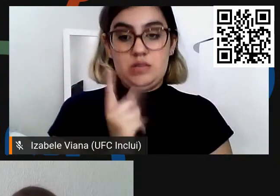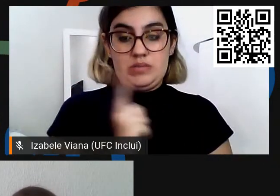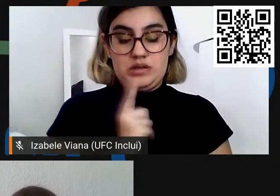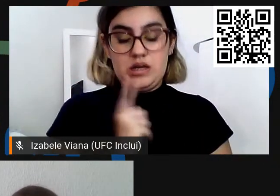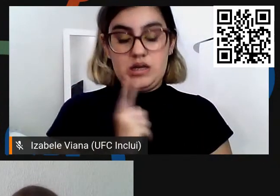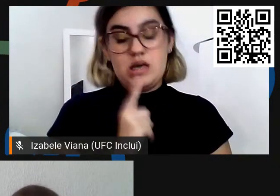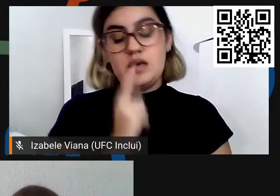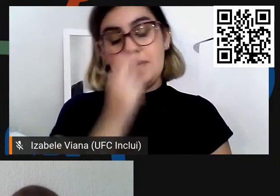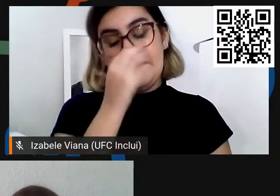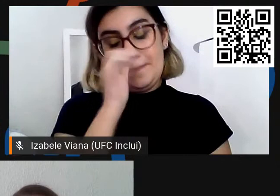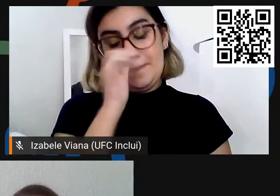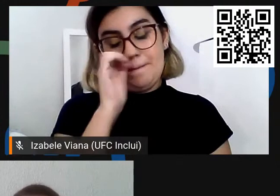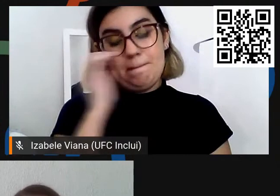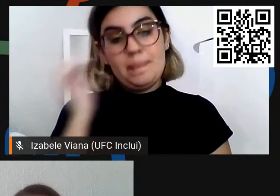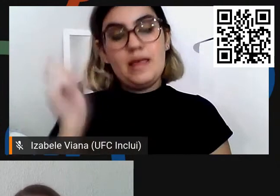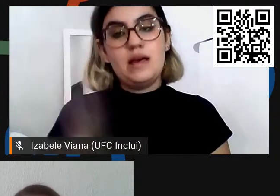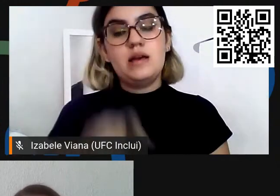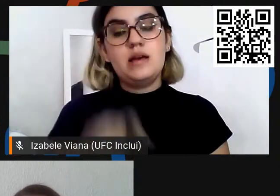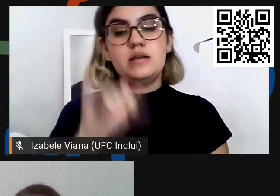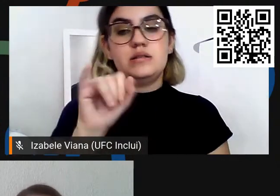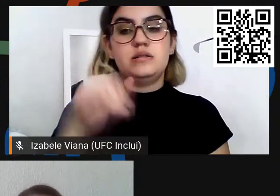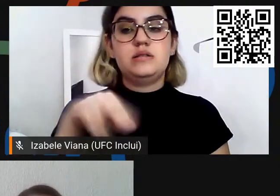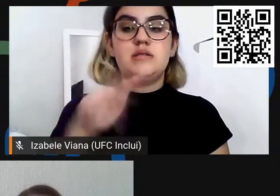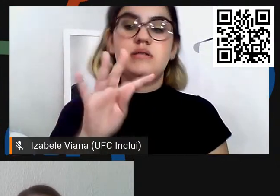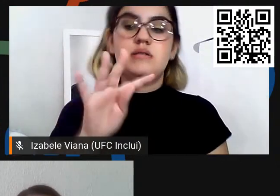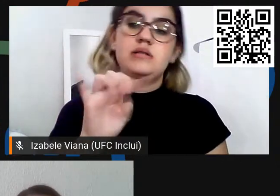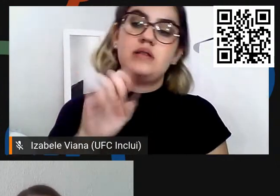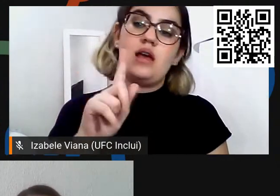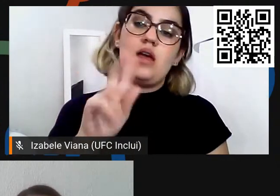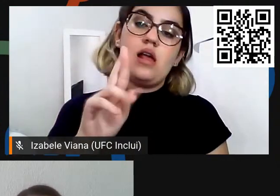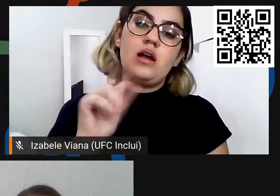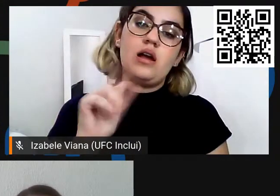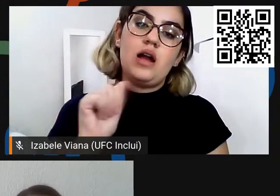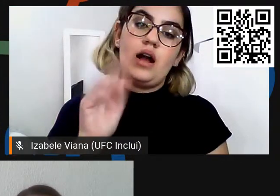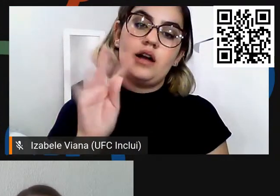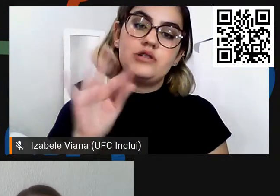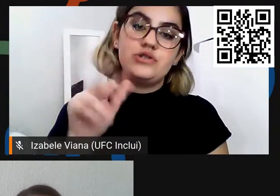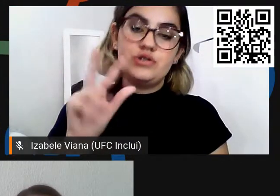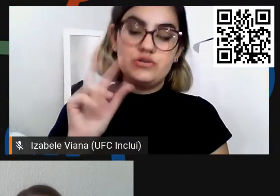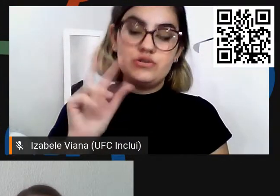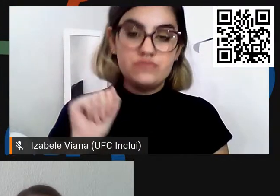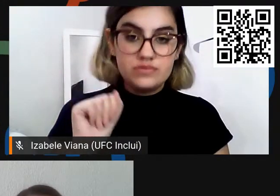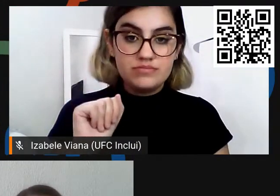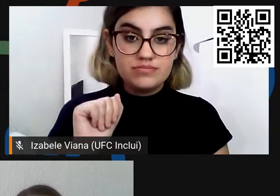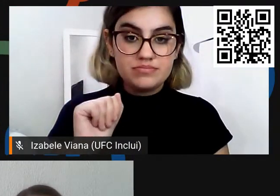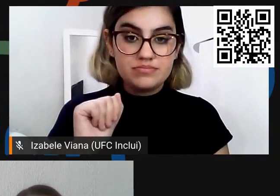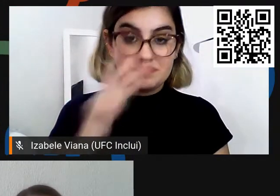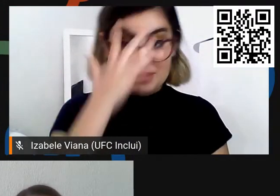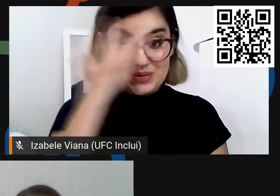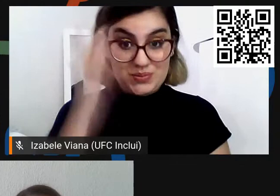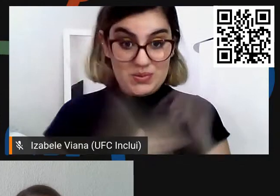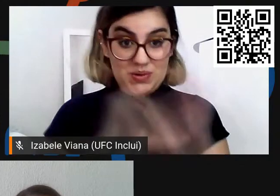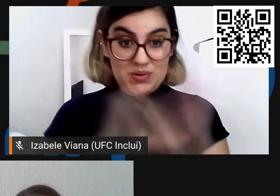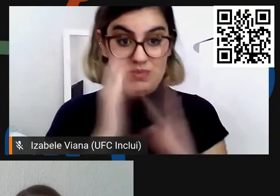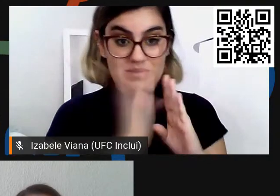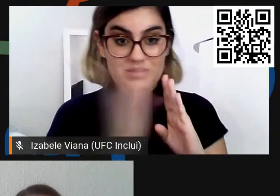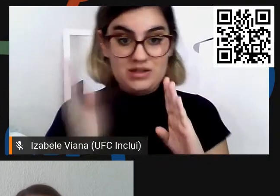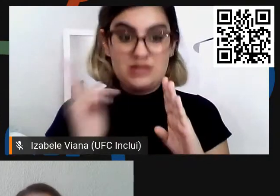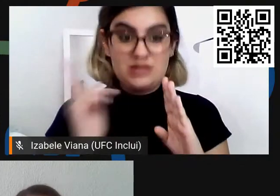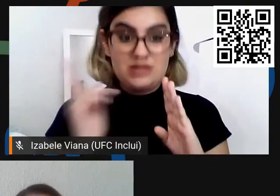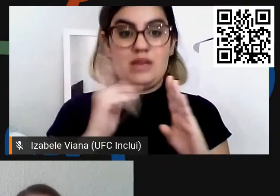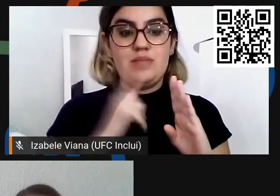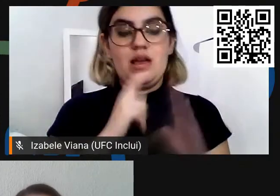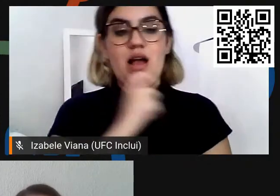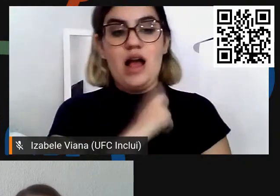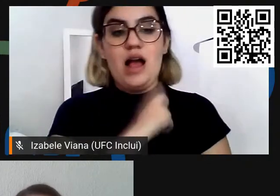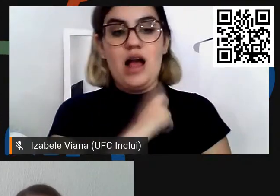é a integrativa. Ah, e provavelmente as bibliotecárias toda hora estão respondendo demandas de aluno que chega, ah, eu tenho esse meu